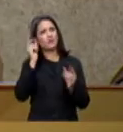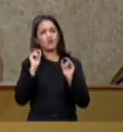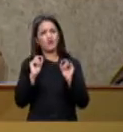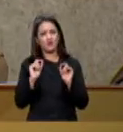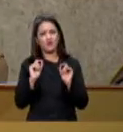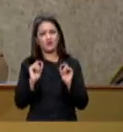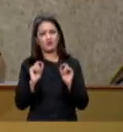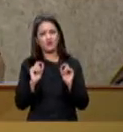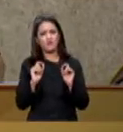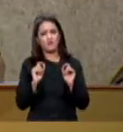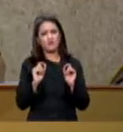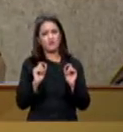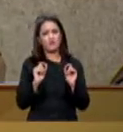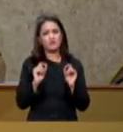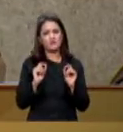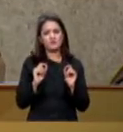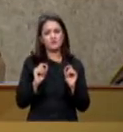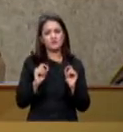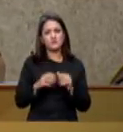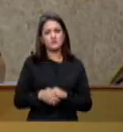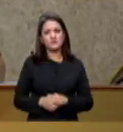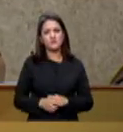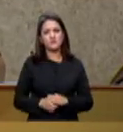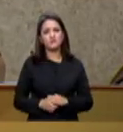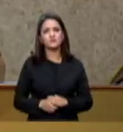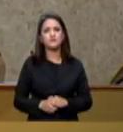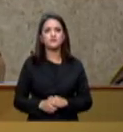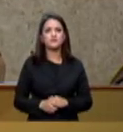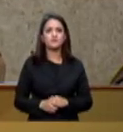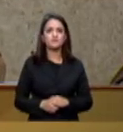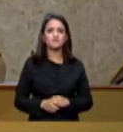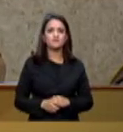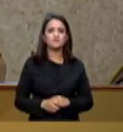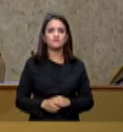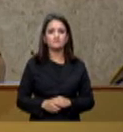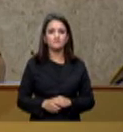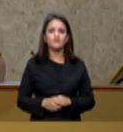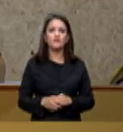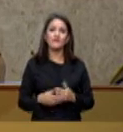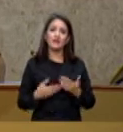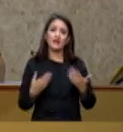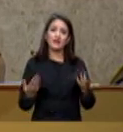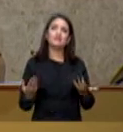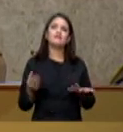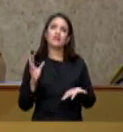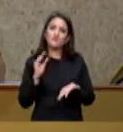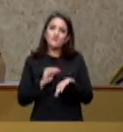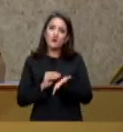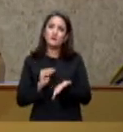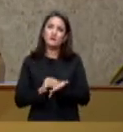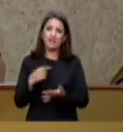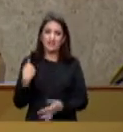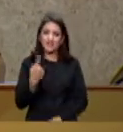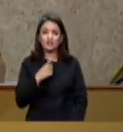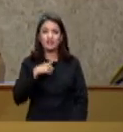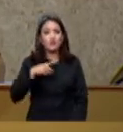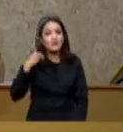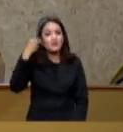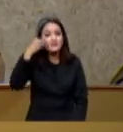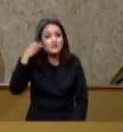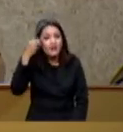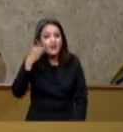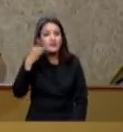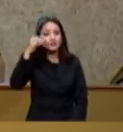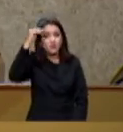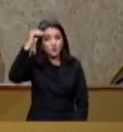exatamente, de início, uma ausência de expertise nossa para entendermos a fundo a